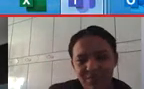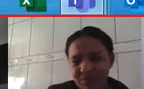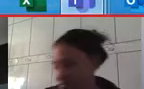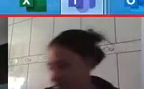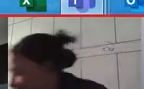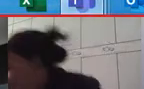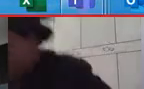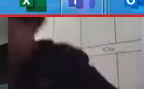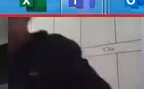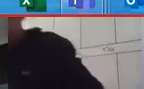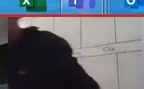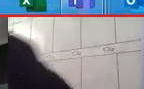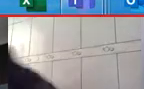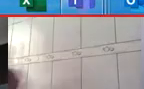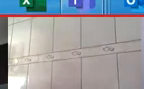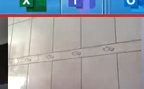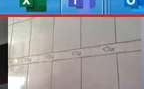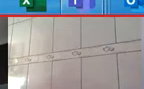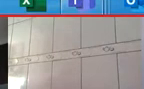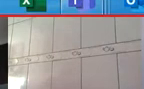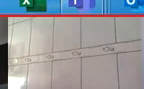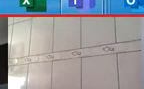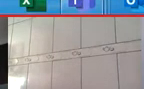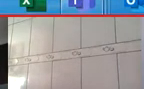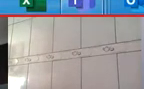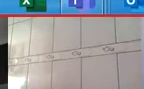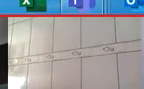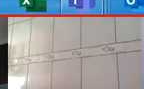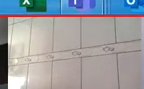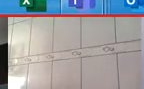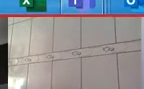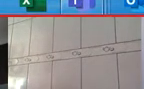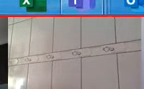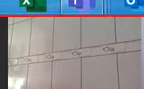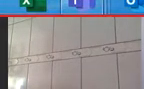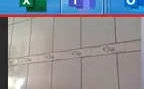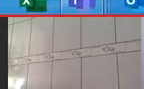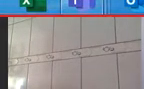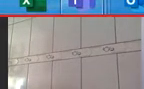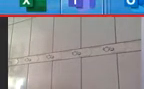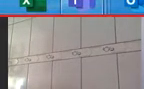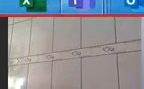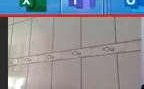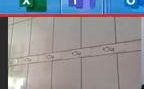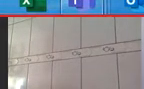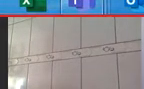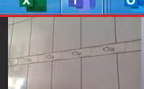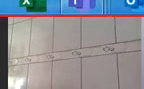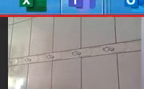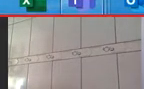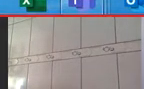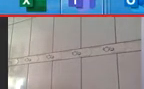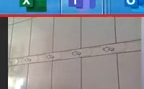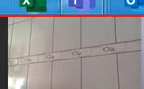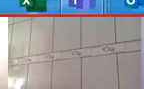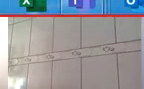Sim. Para mim agora foi, né? Isso. Gente, acho que alguém está com o áudio aberto. Agora subiu. Aí. Subiu,